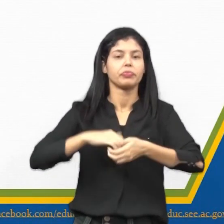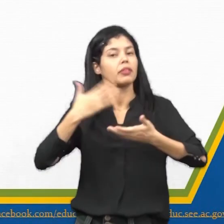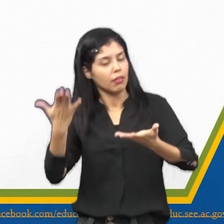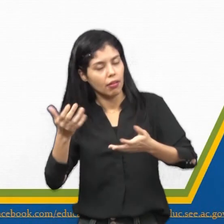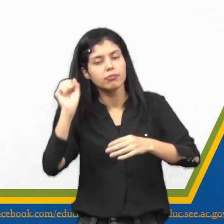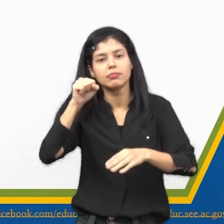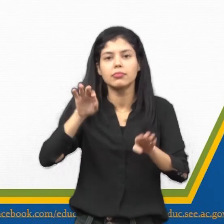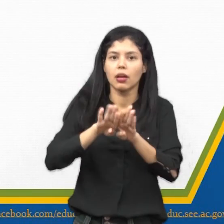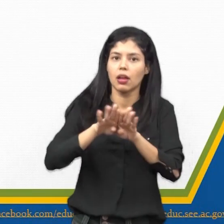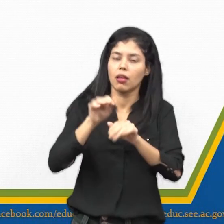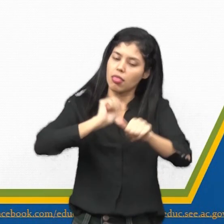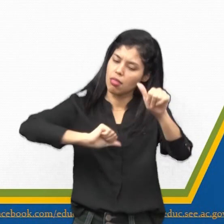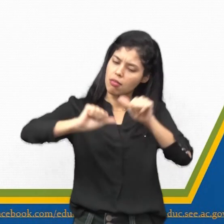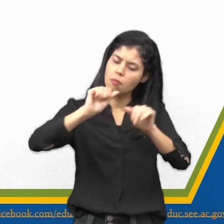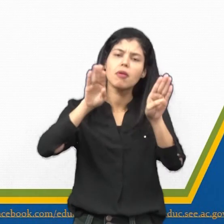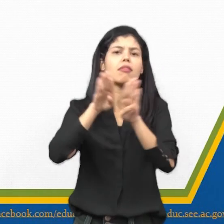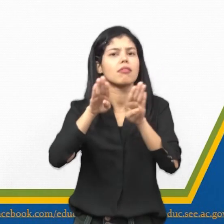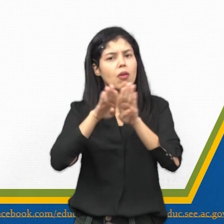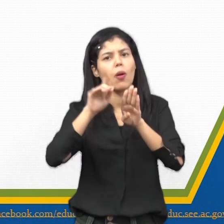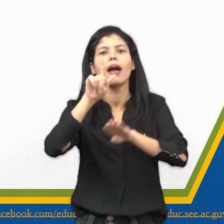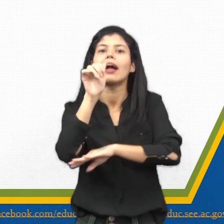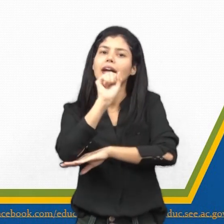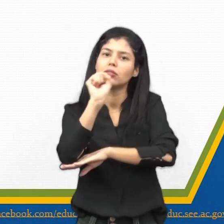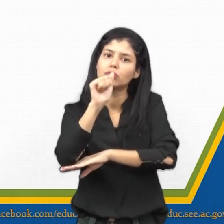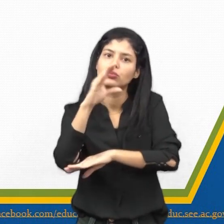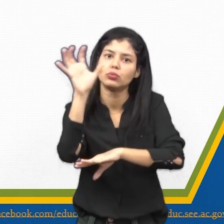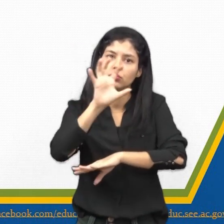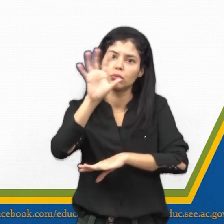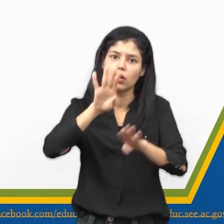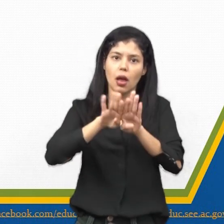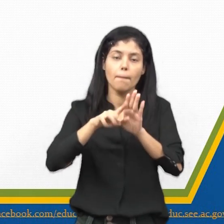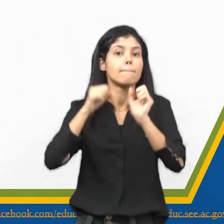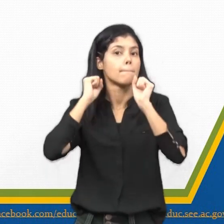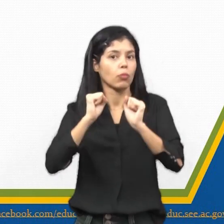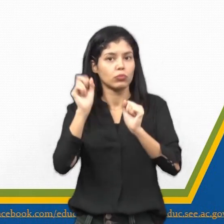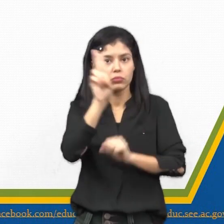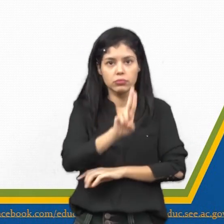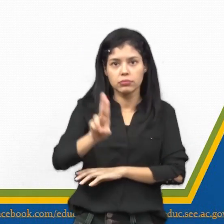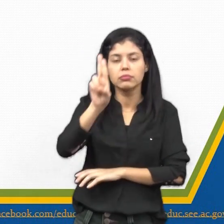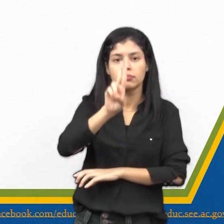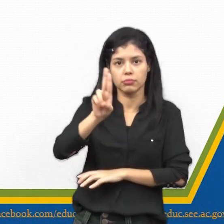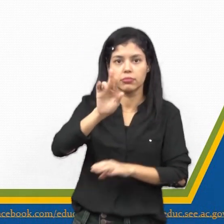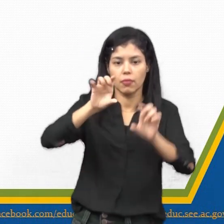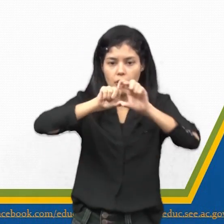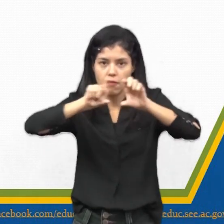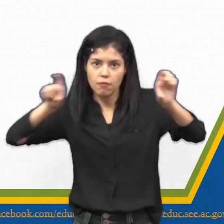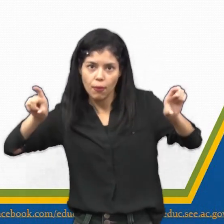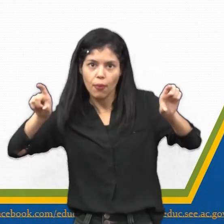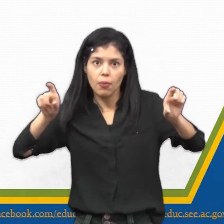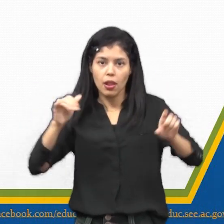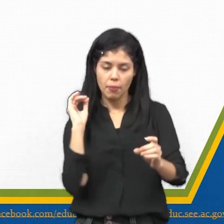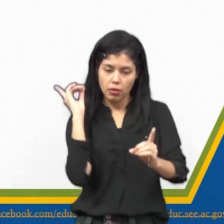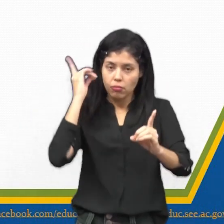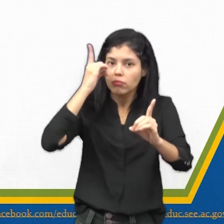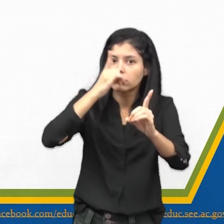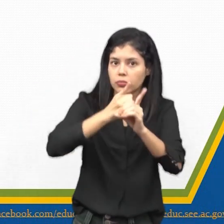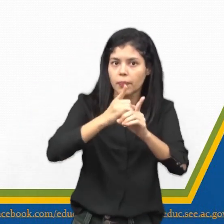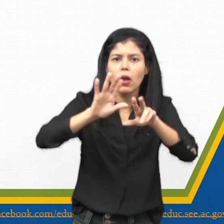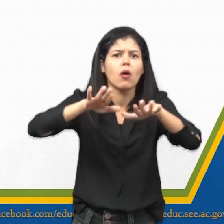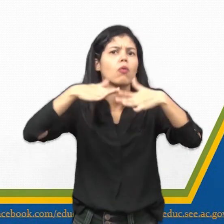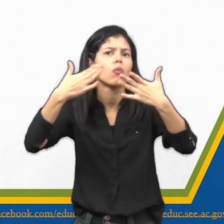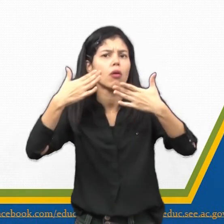Assim, quando ocorre alguma transformação gasosa, podemos usar essa equação geral dos gases para descobrir qual